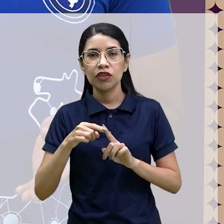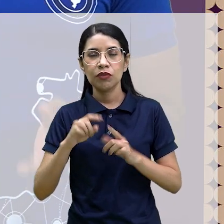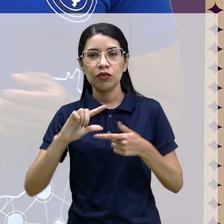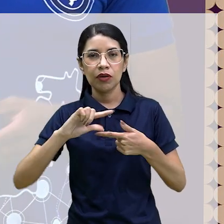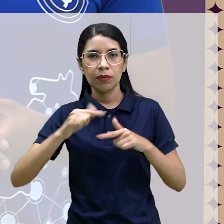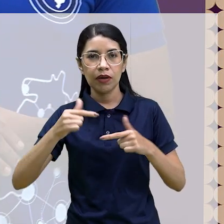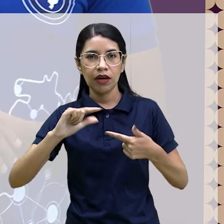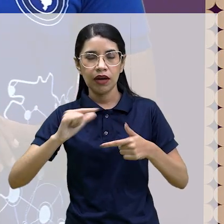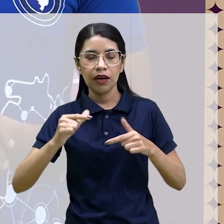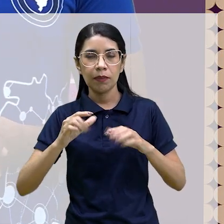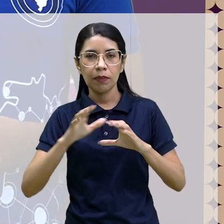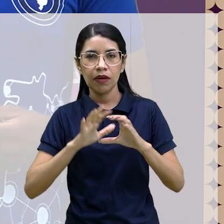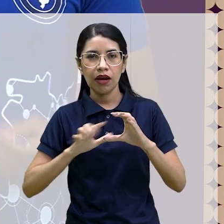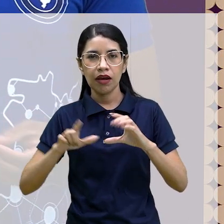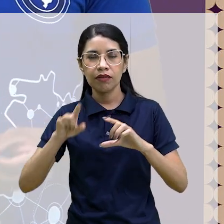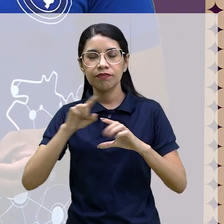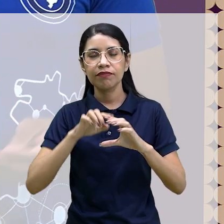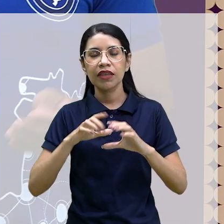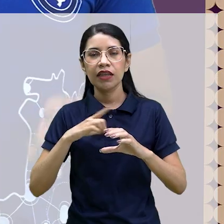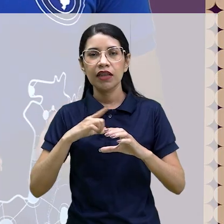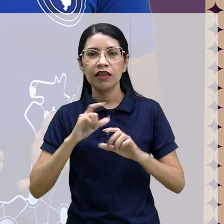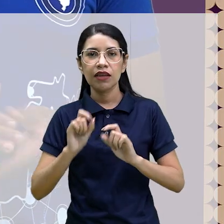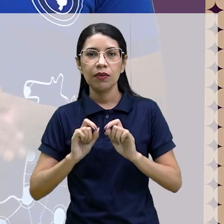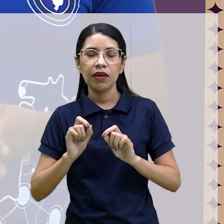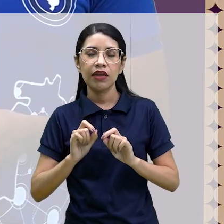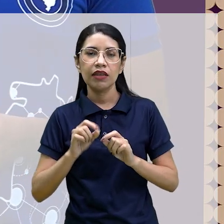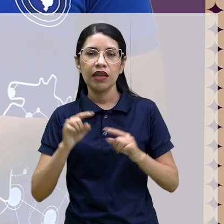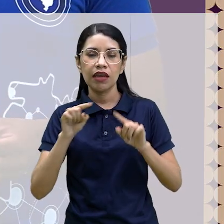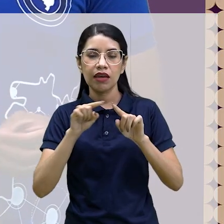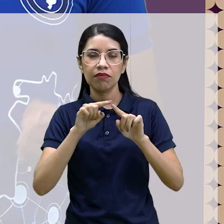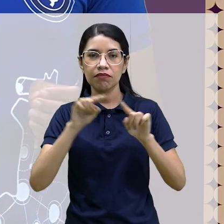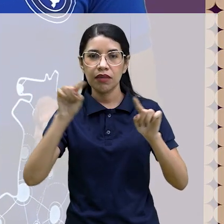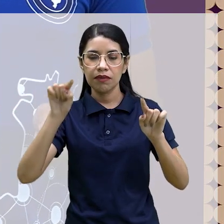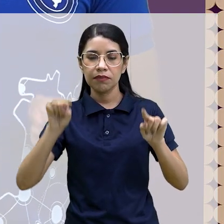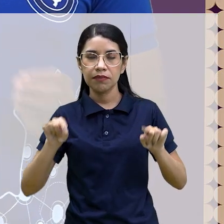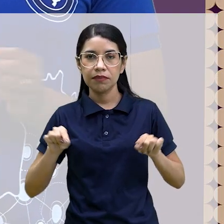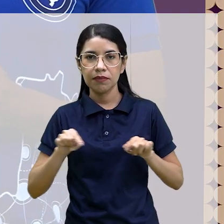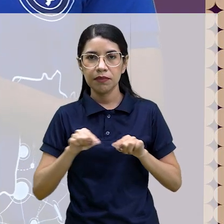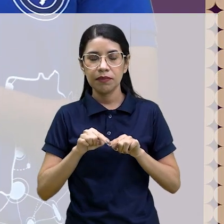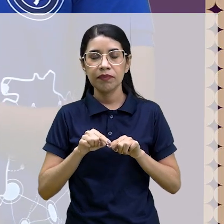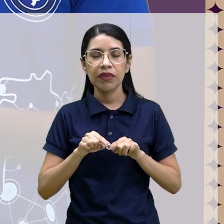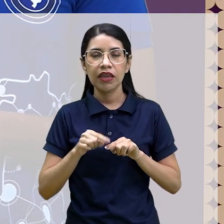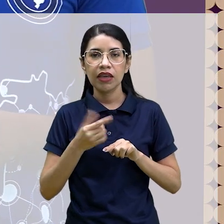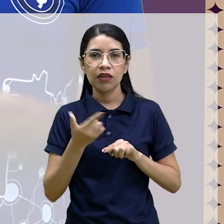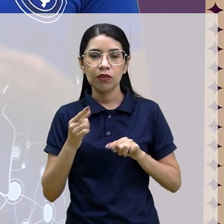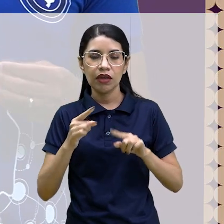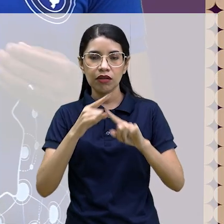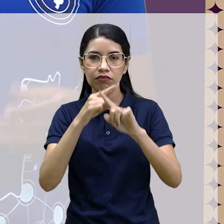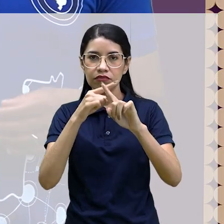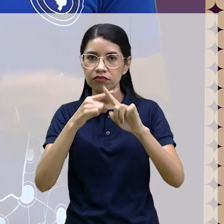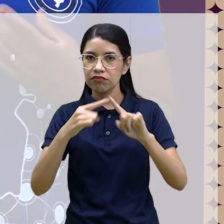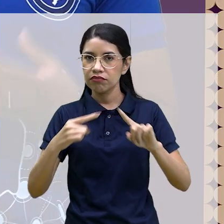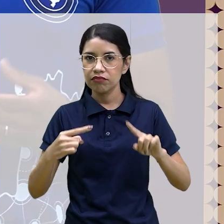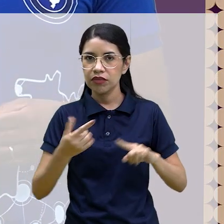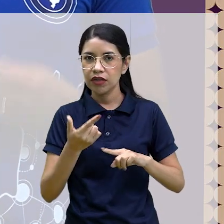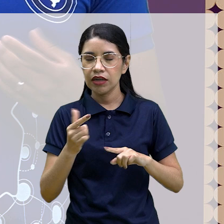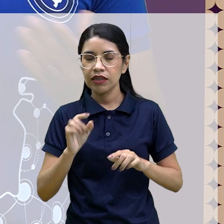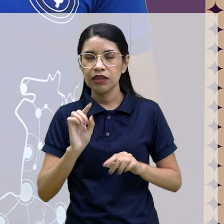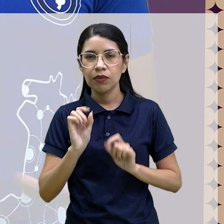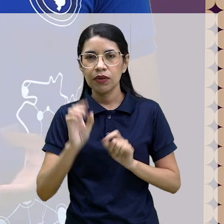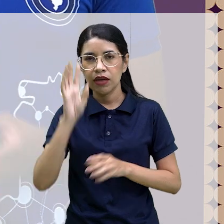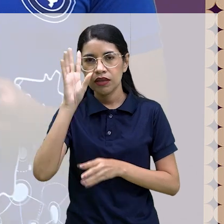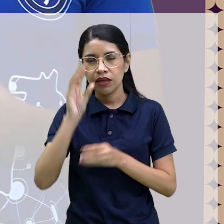geométrica plana, fechada, formada apenas por segmentos de retas que não se cruzam. Então, quando eu penso em